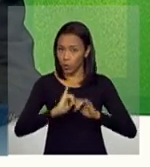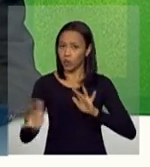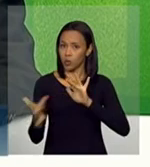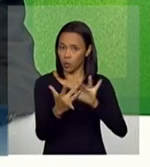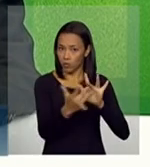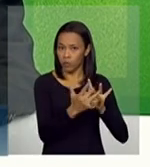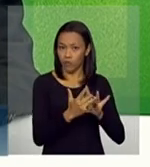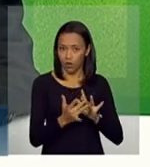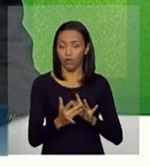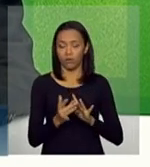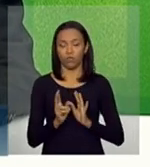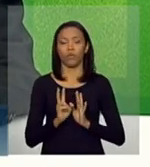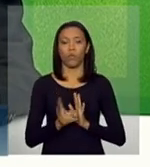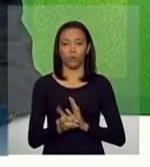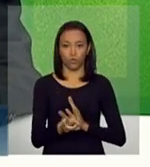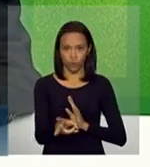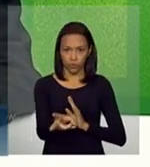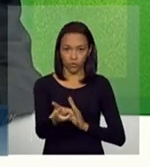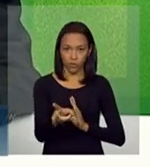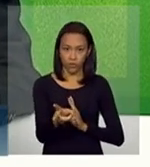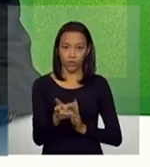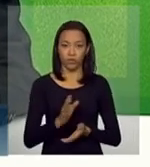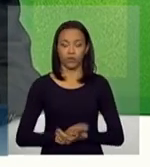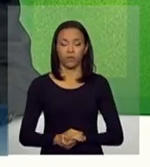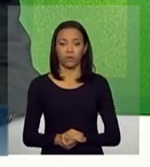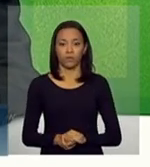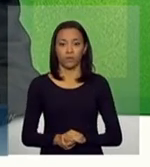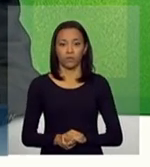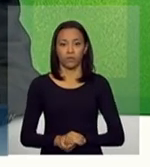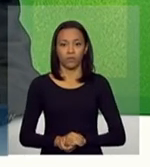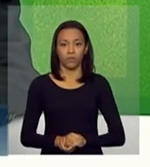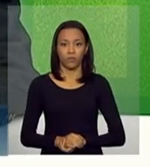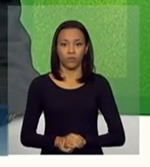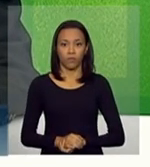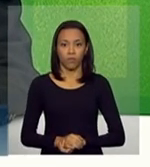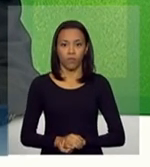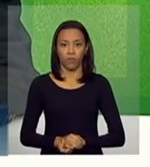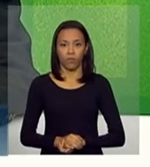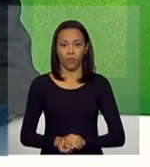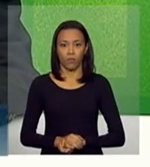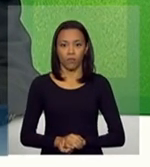tal como foram firmados.